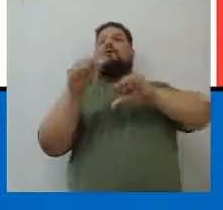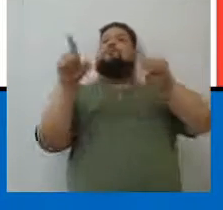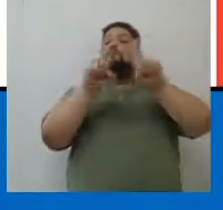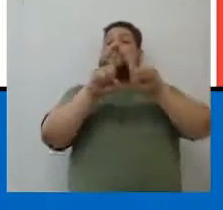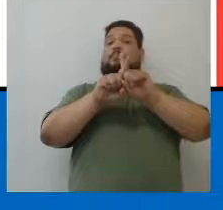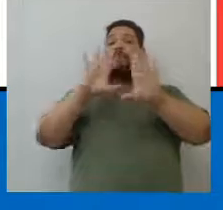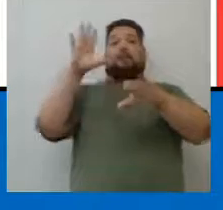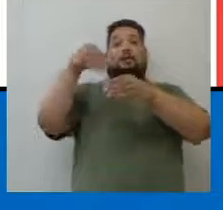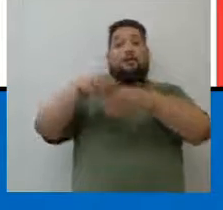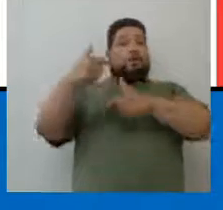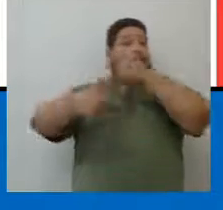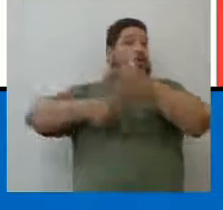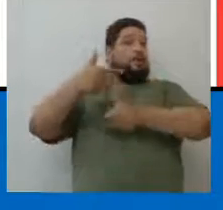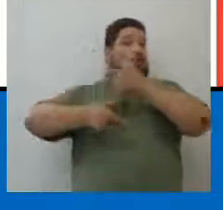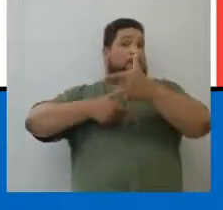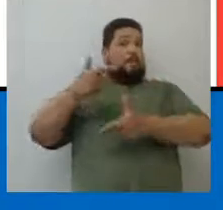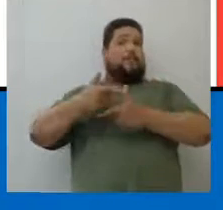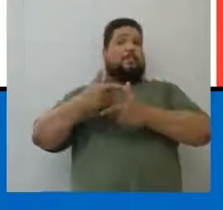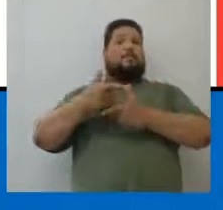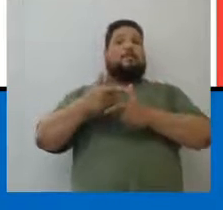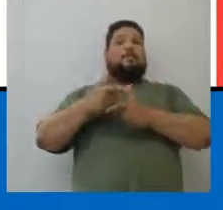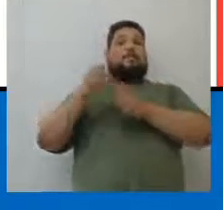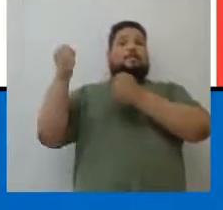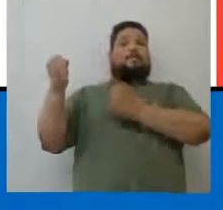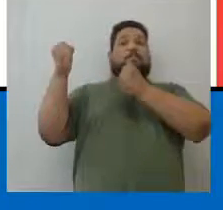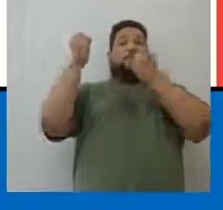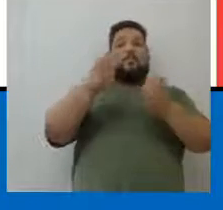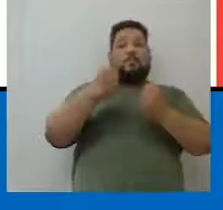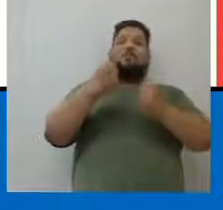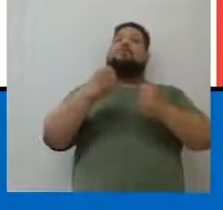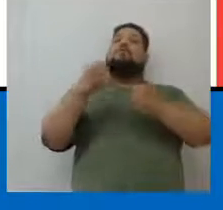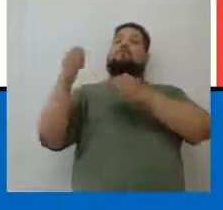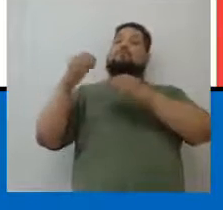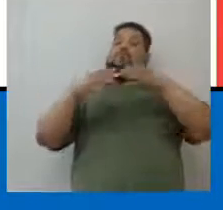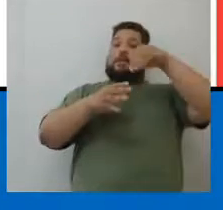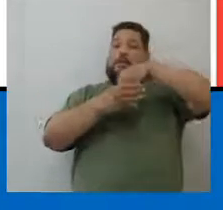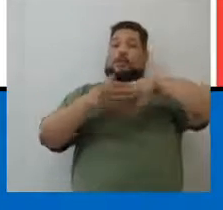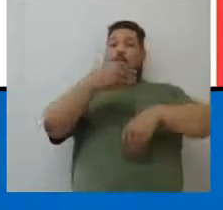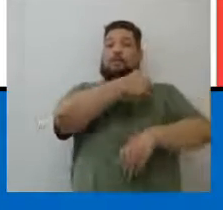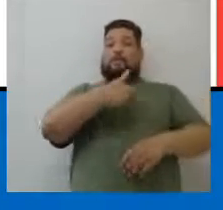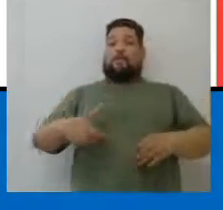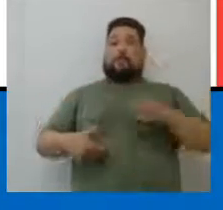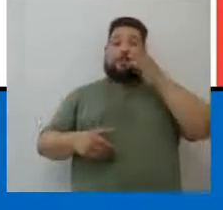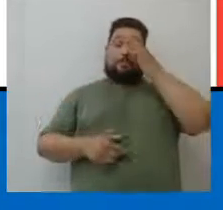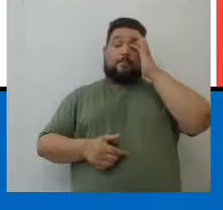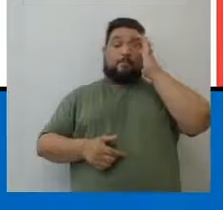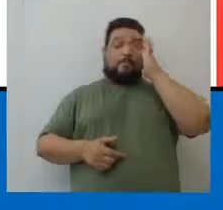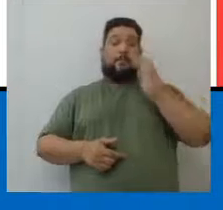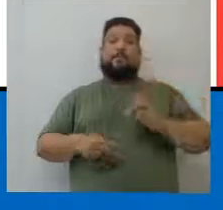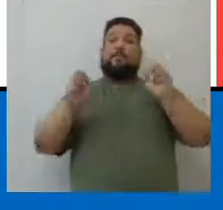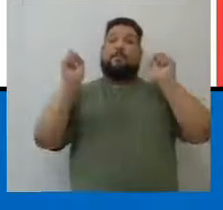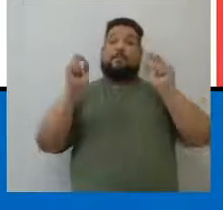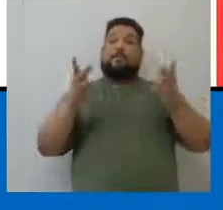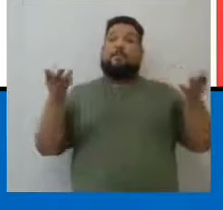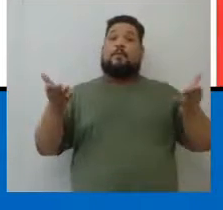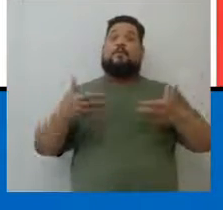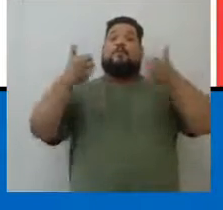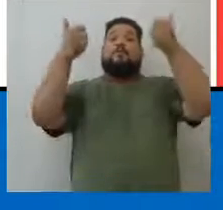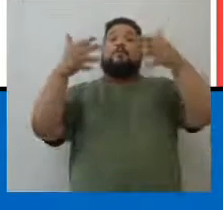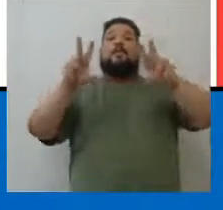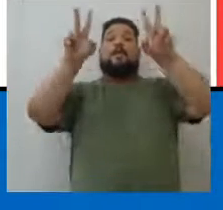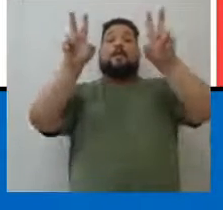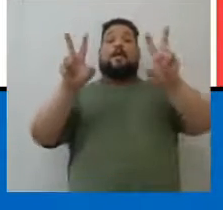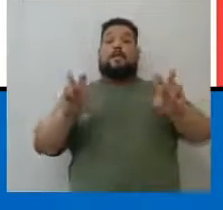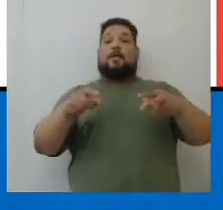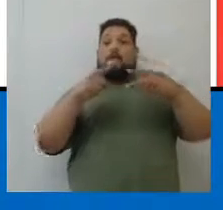para as ações no nosso poder, no nosso governo, ok? Pronto, gente. Agora a gente vai falar sobre duas questões,